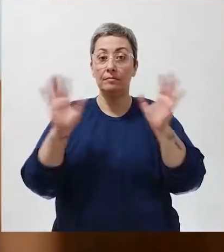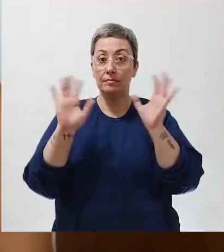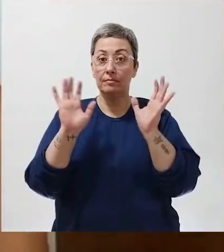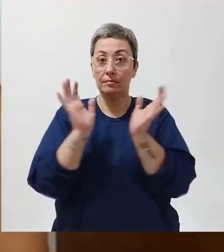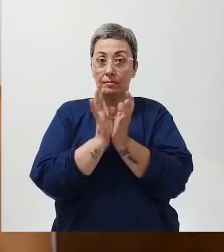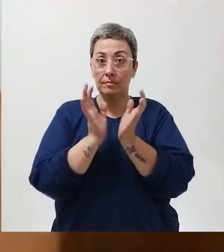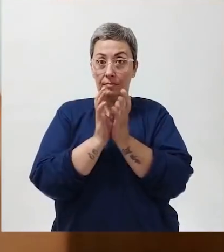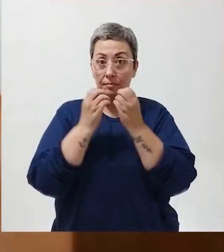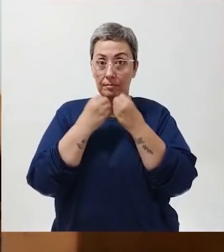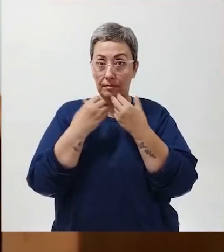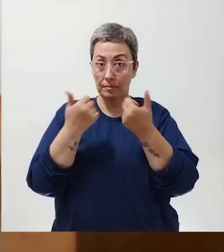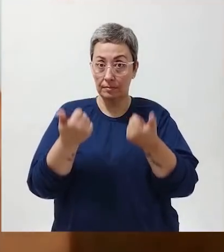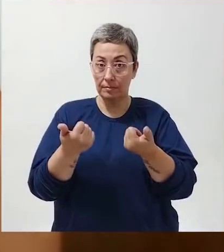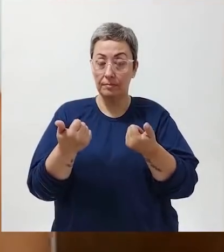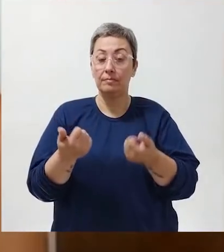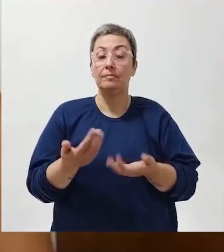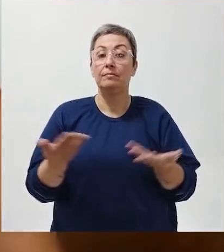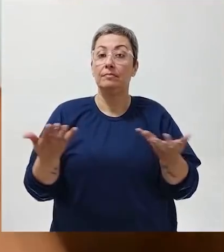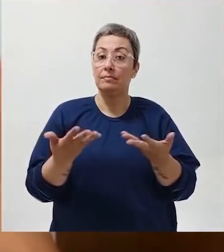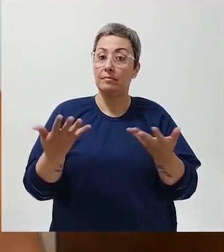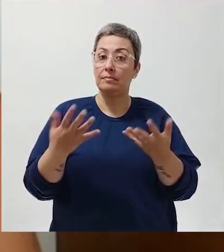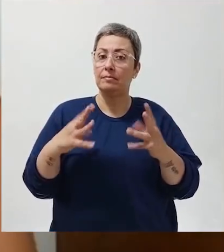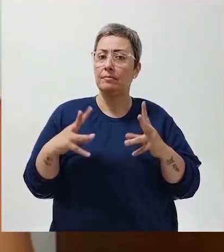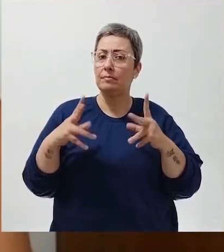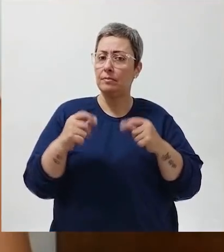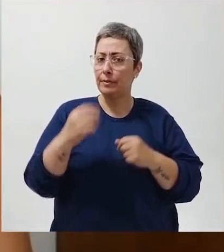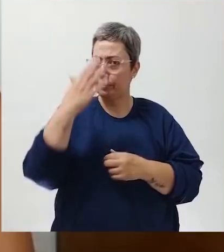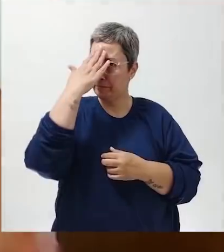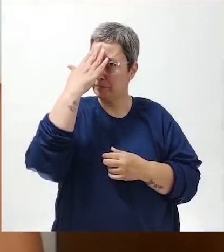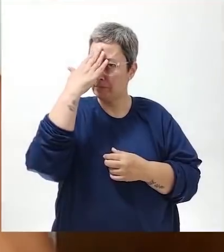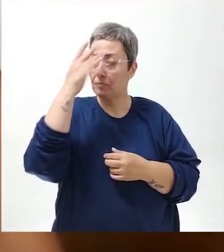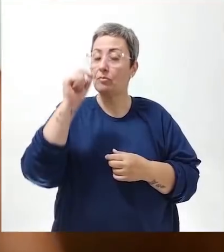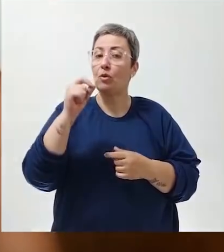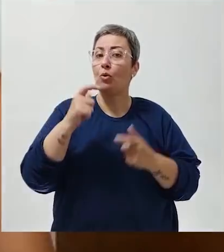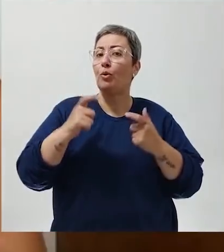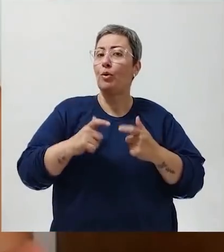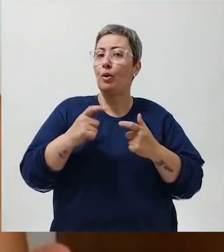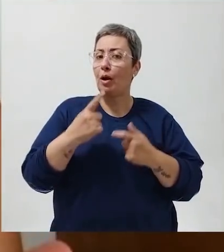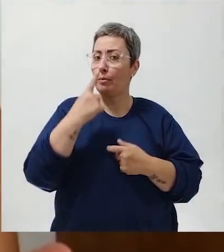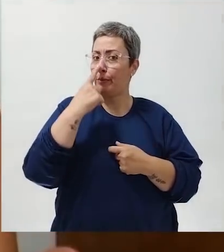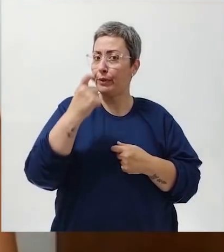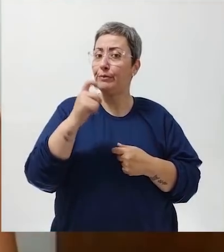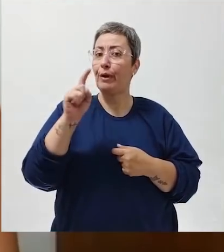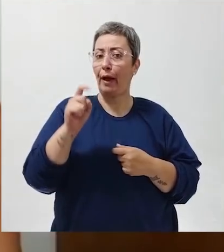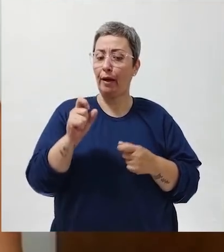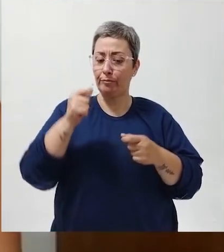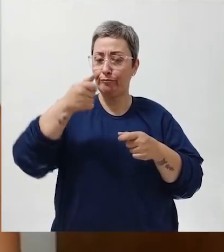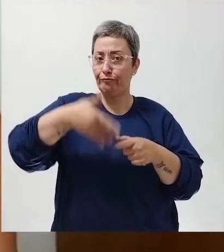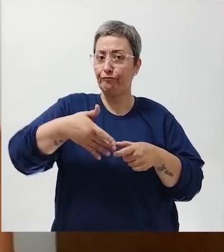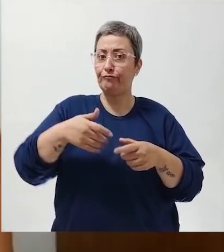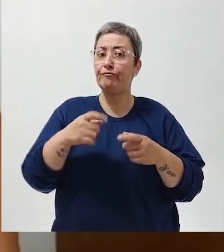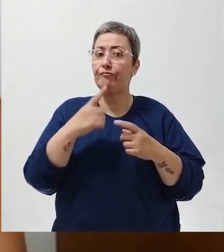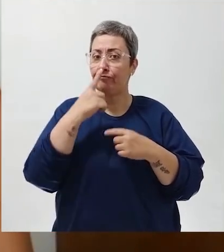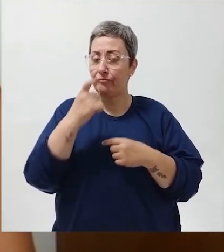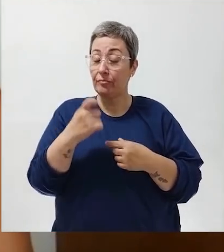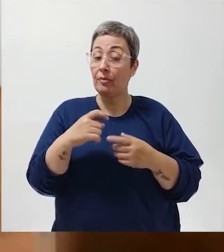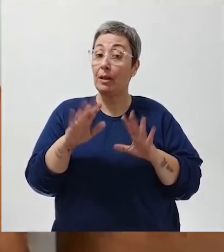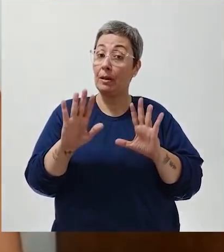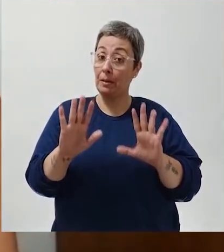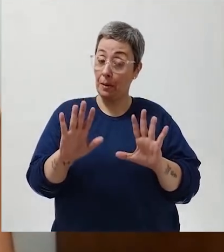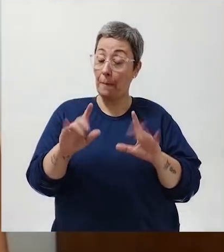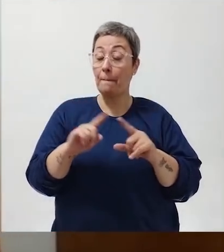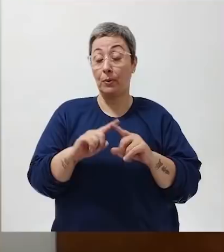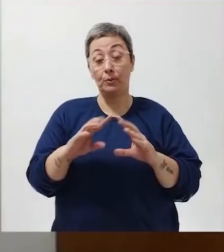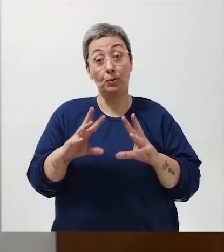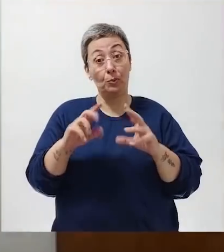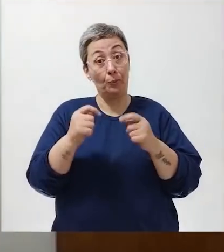Oi galera, tudo bem com vocês? Bom, todos nós sabemos que lugar de lixo é no lixo, não é mesmo? Bom, pelo